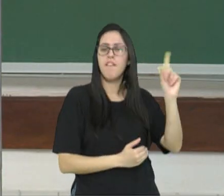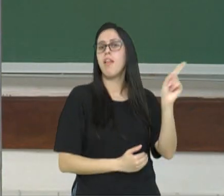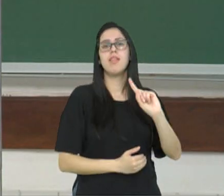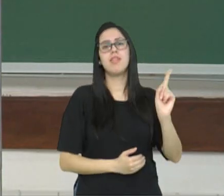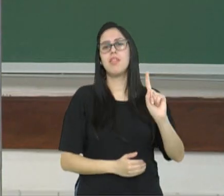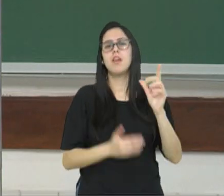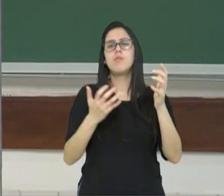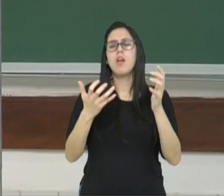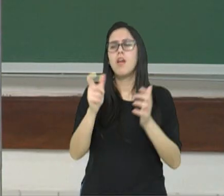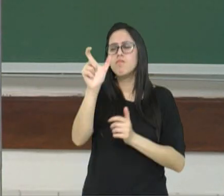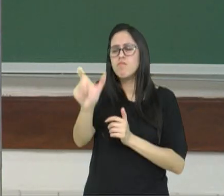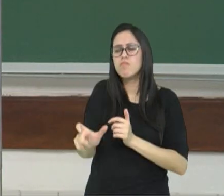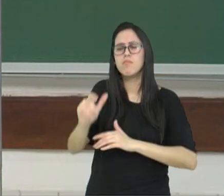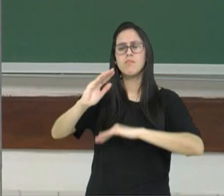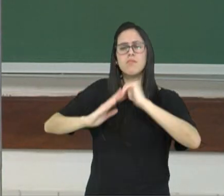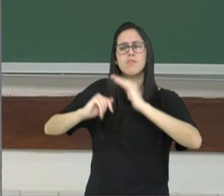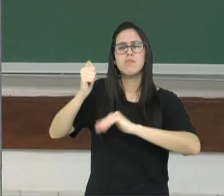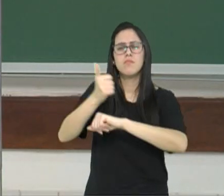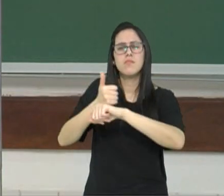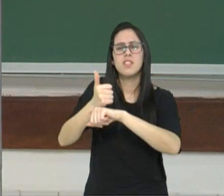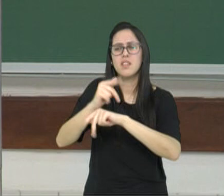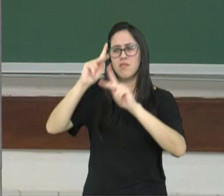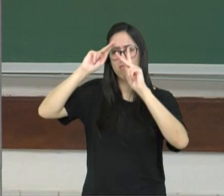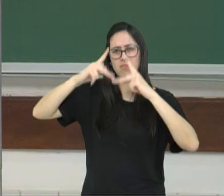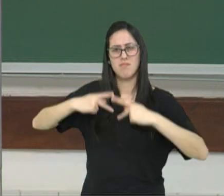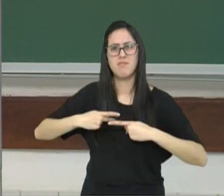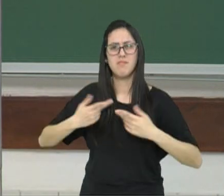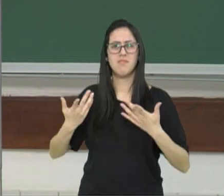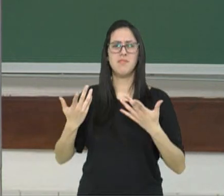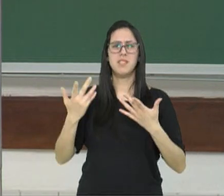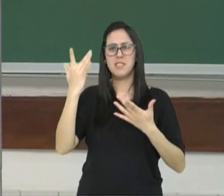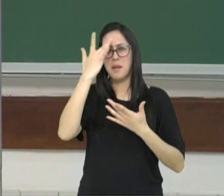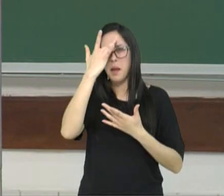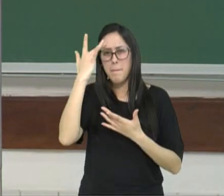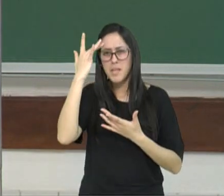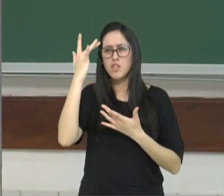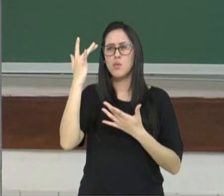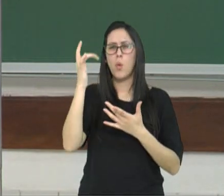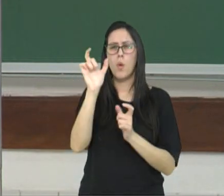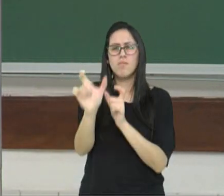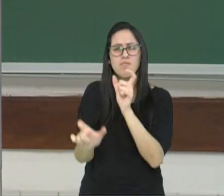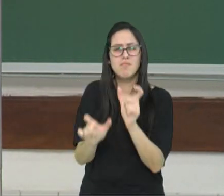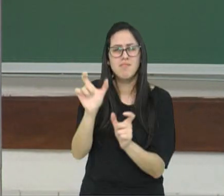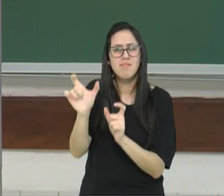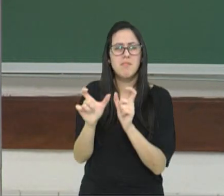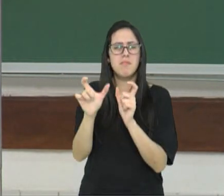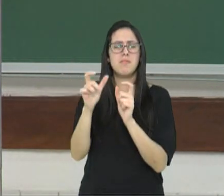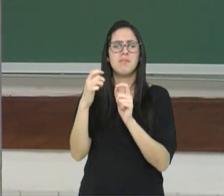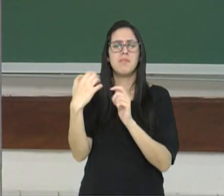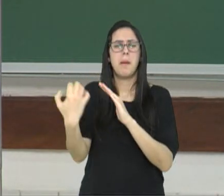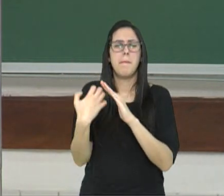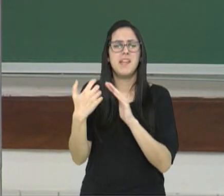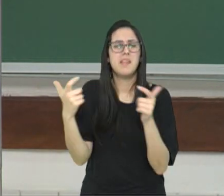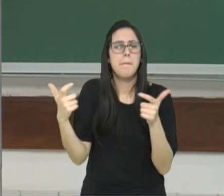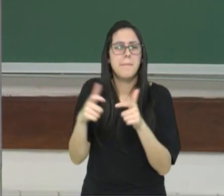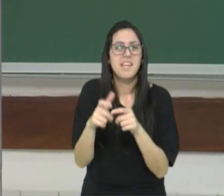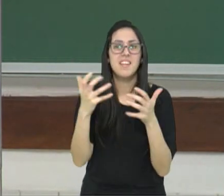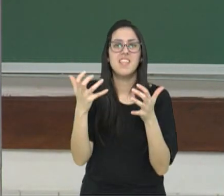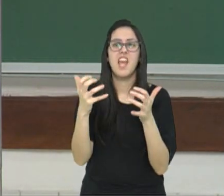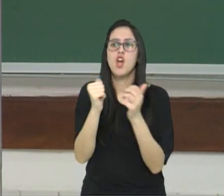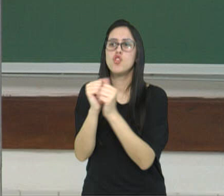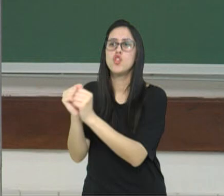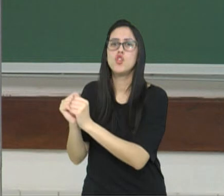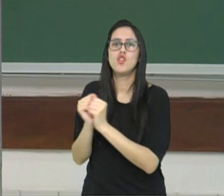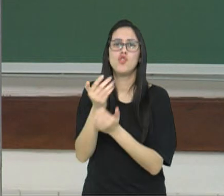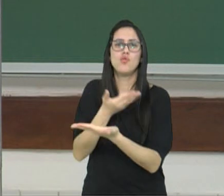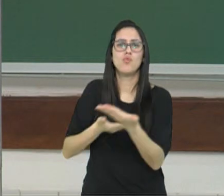proprietários, pequenos comerciantes, pequenos trabalhadores que viveriam melhor juntos. Com isso, ele vai mudar o